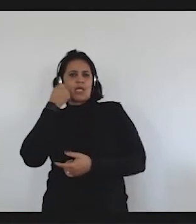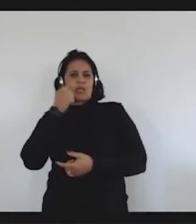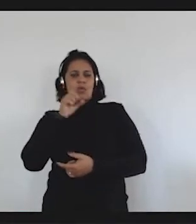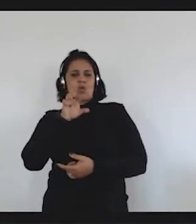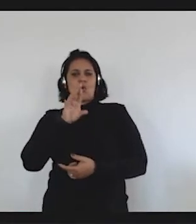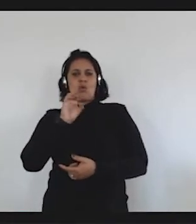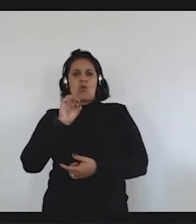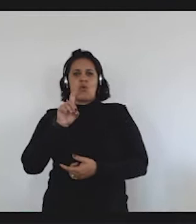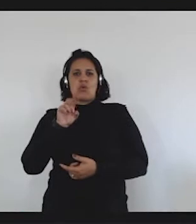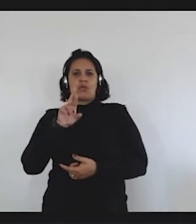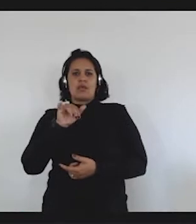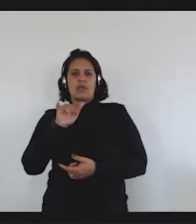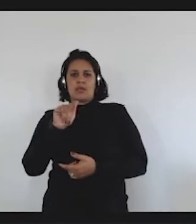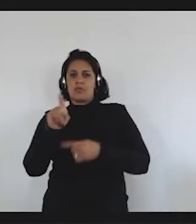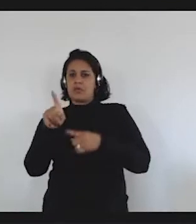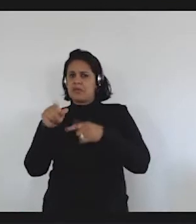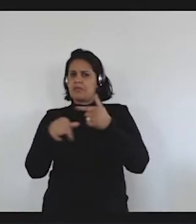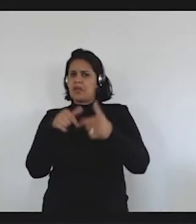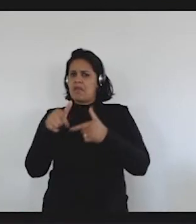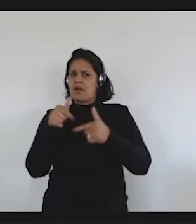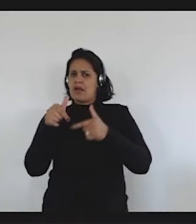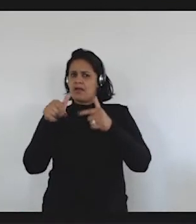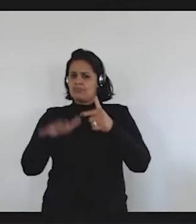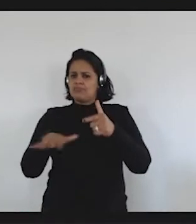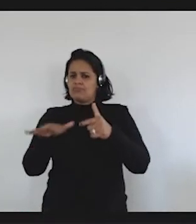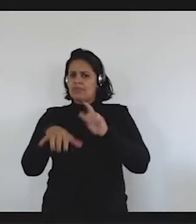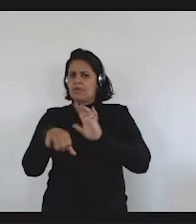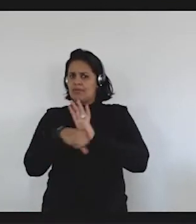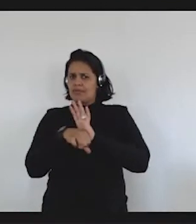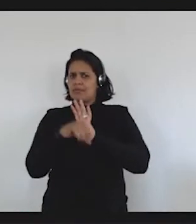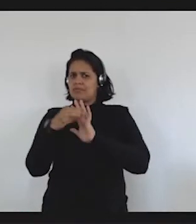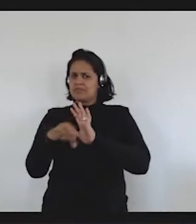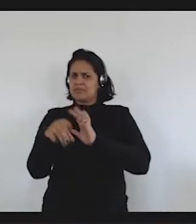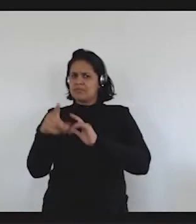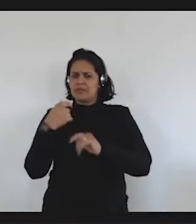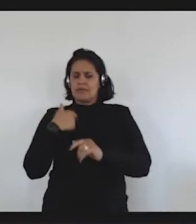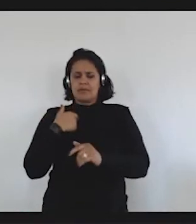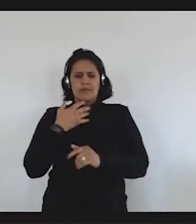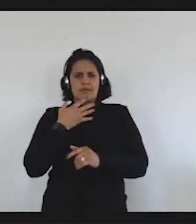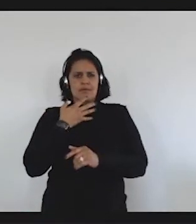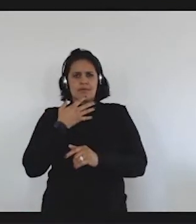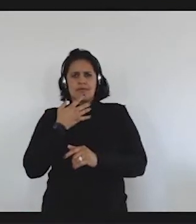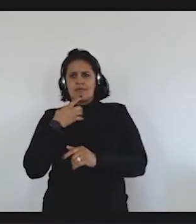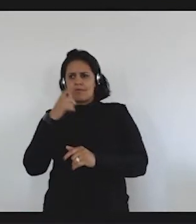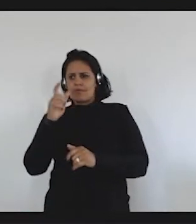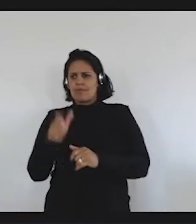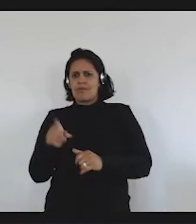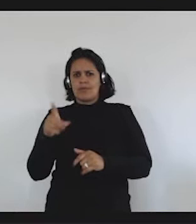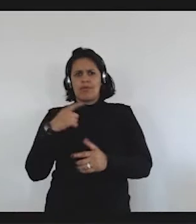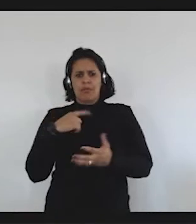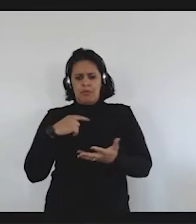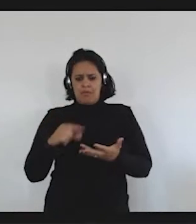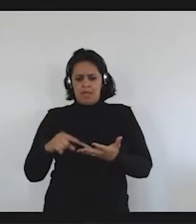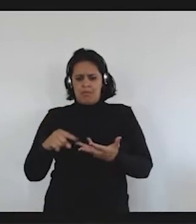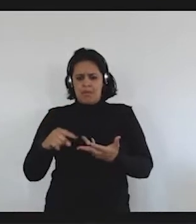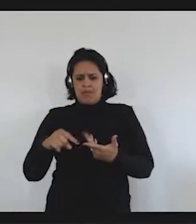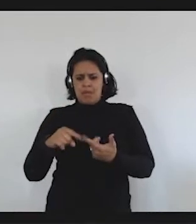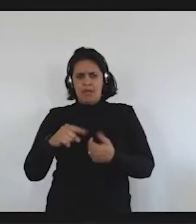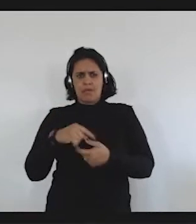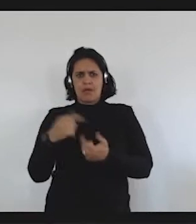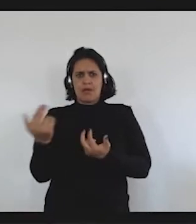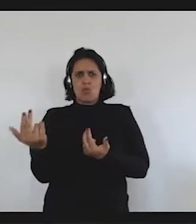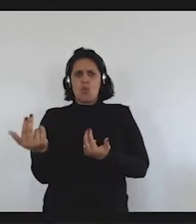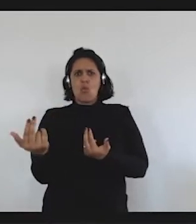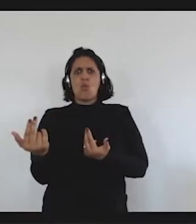um grande criminalista que eu tenho tantas coincidências que nem imaginava, senador.